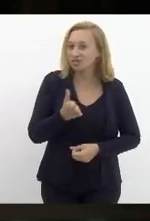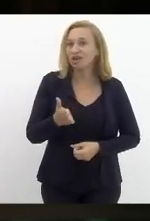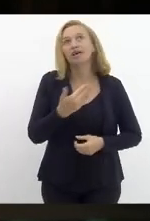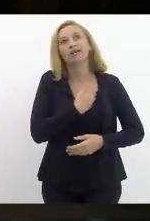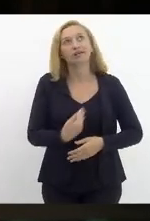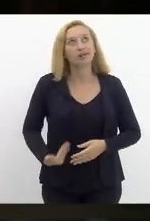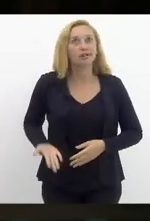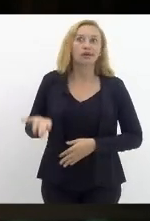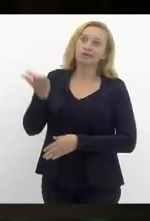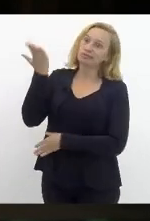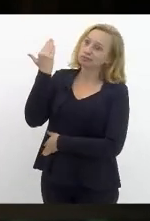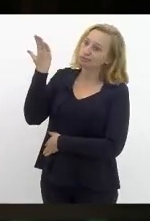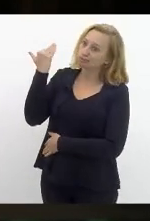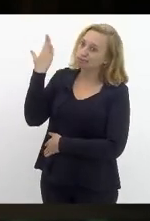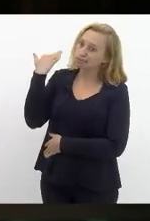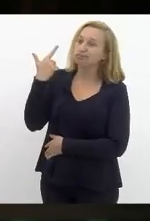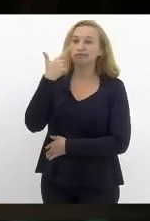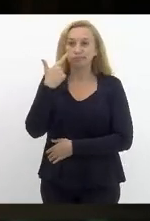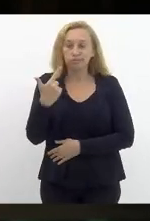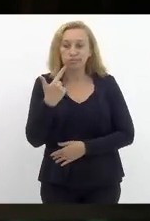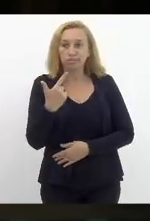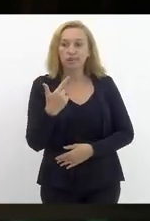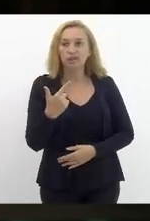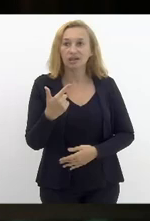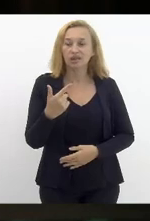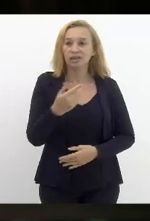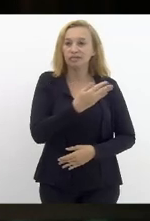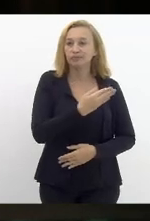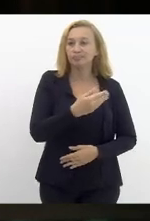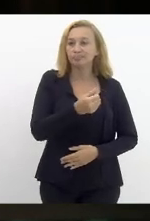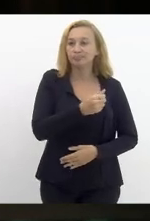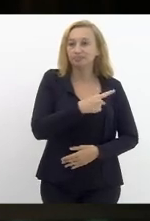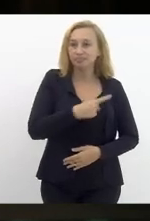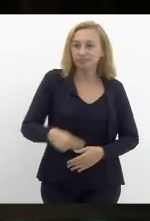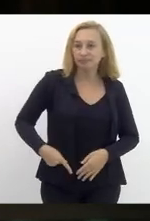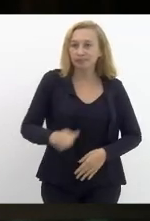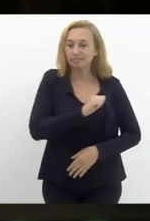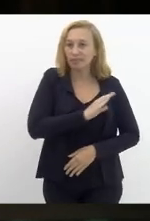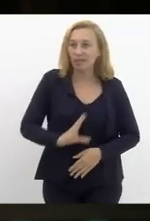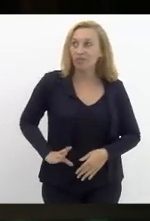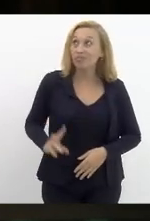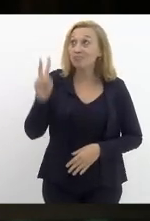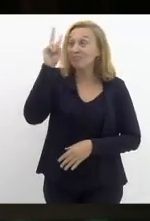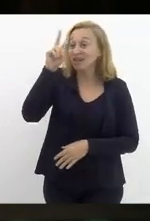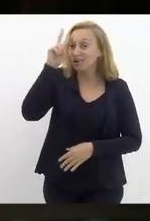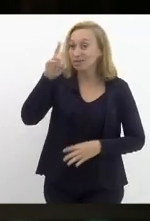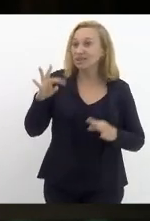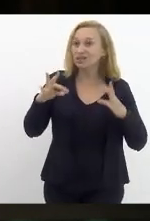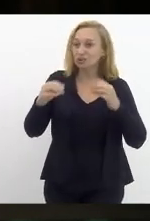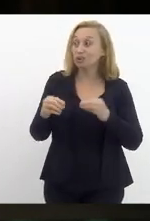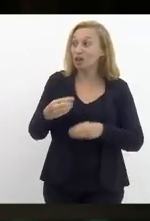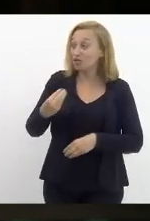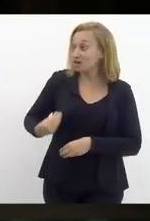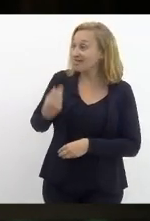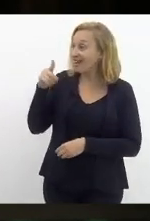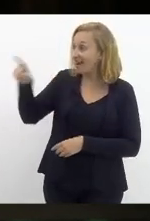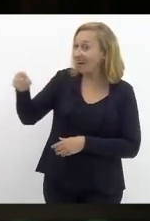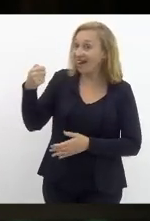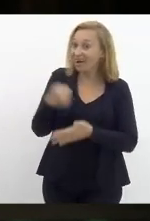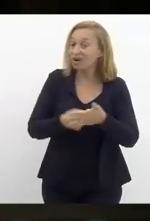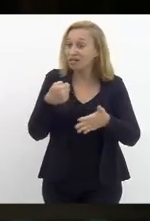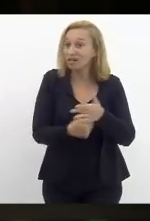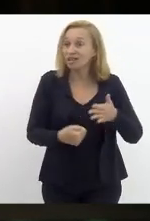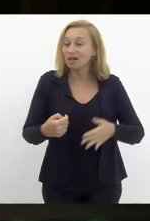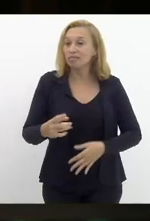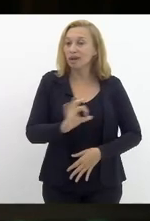governos anteriores, e vi a palavra do presidente André Ceciliano, passou um filme na minha cabeça, porque eu estava lá brigando pela Polícia